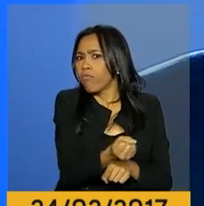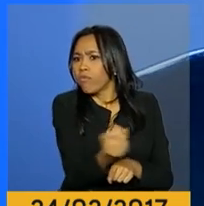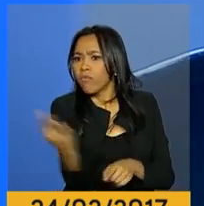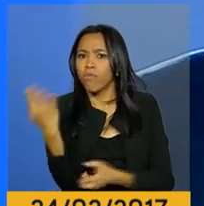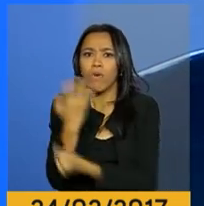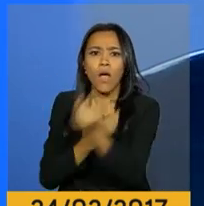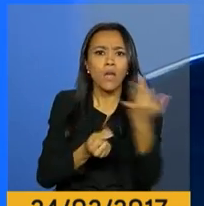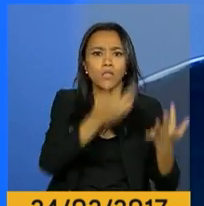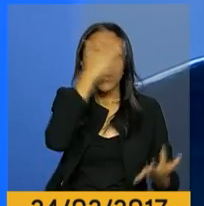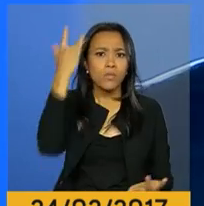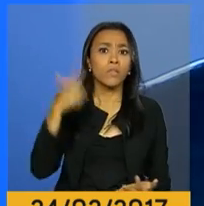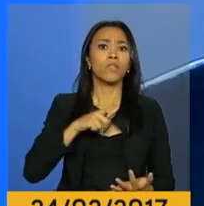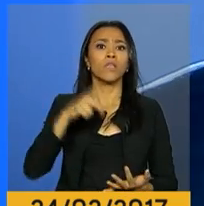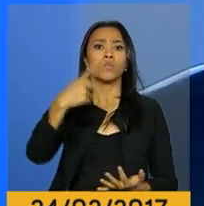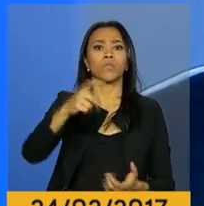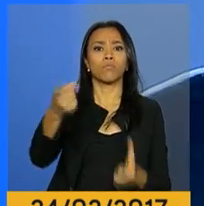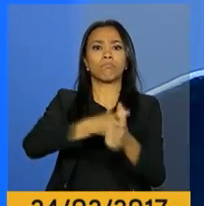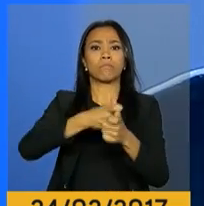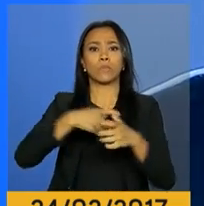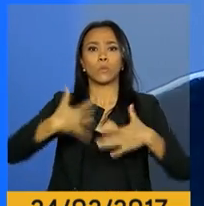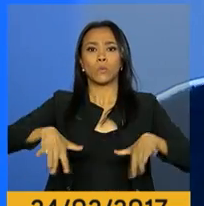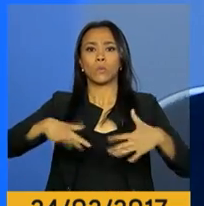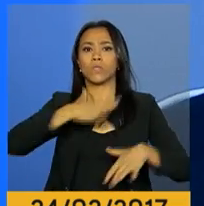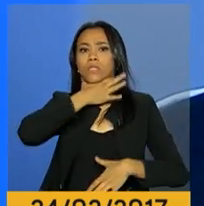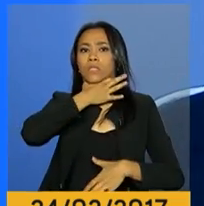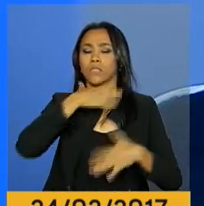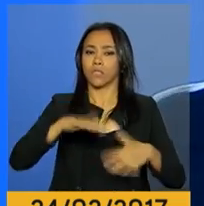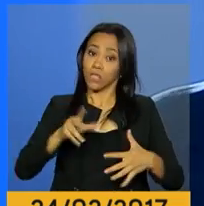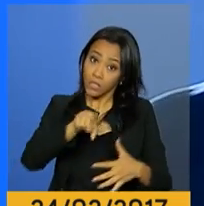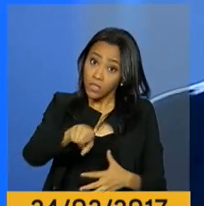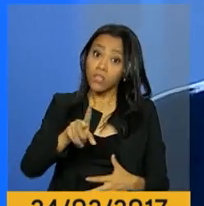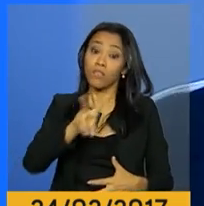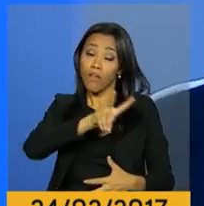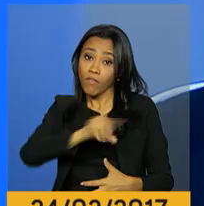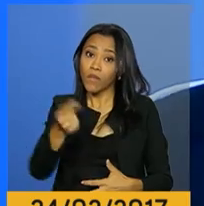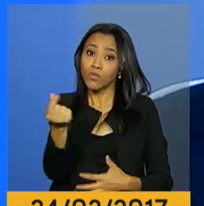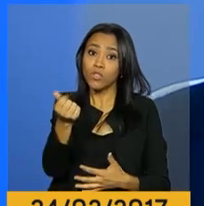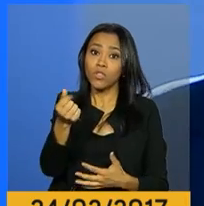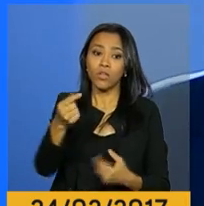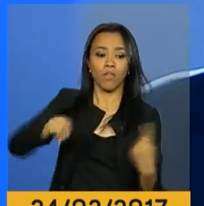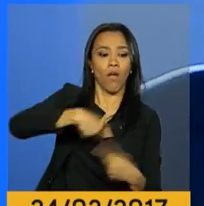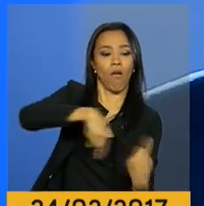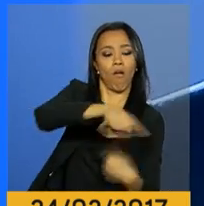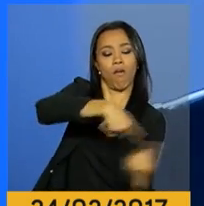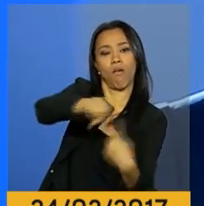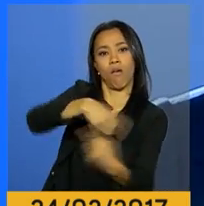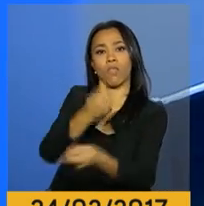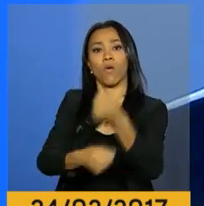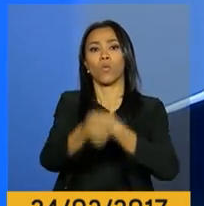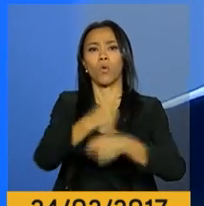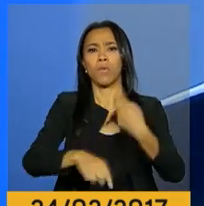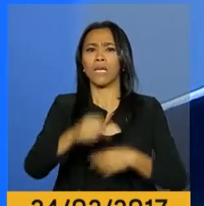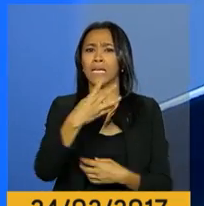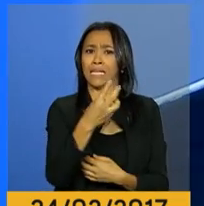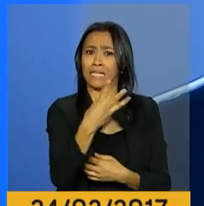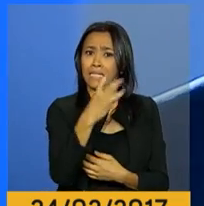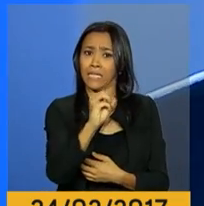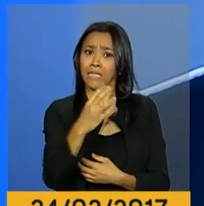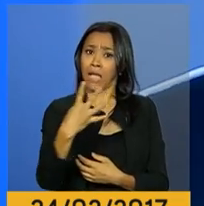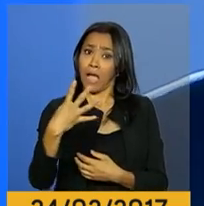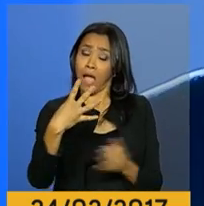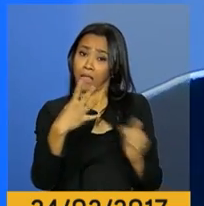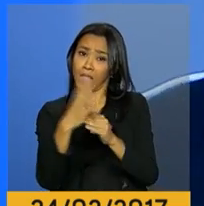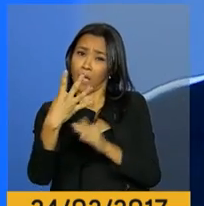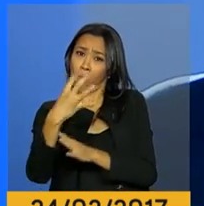tenham suas contas paralisadas e isto vai significar uma injeção na economia de cerca de 30 a 40 bilhões